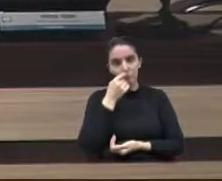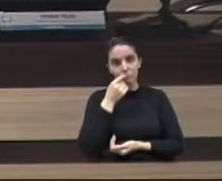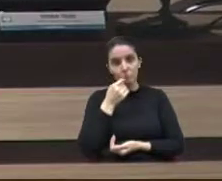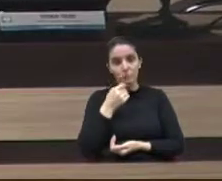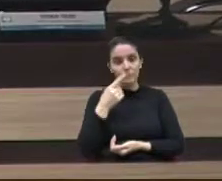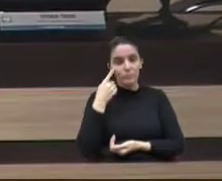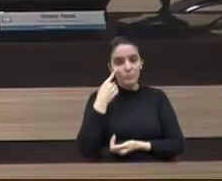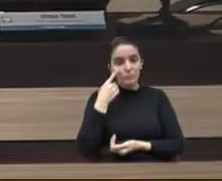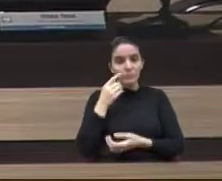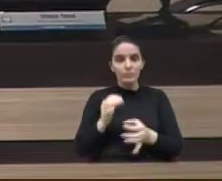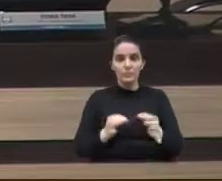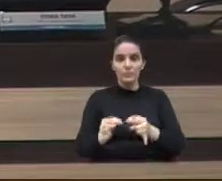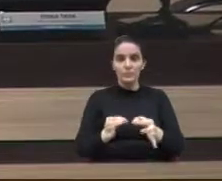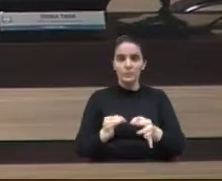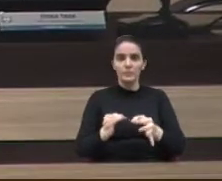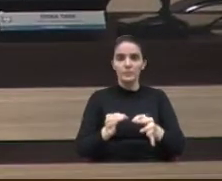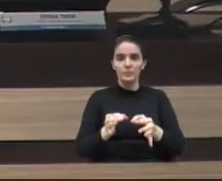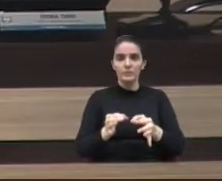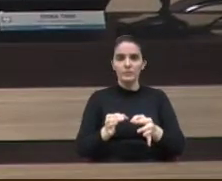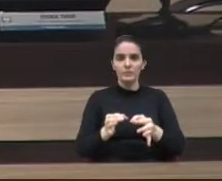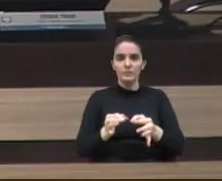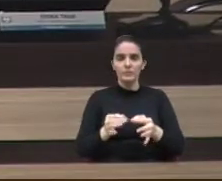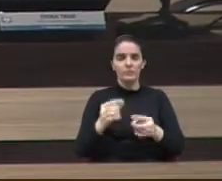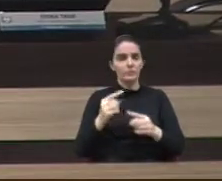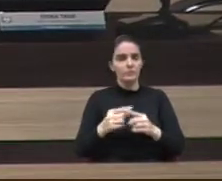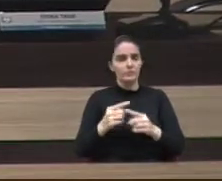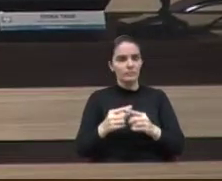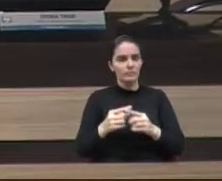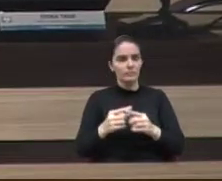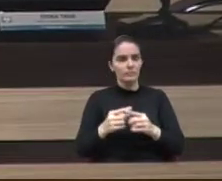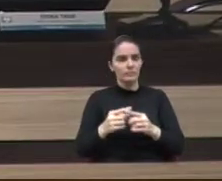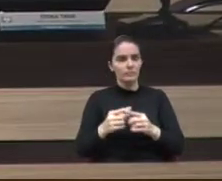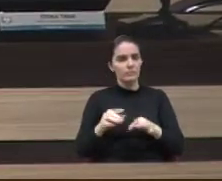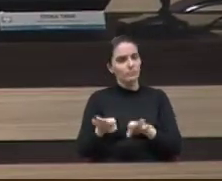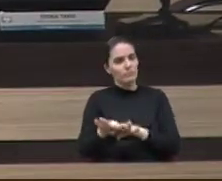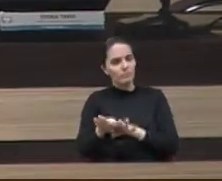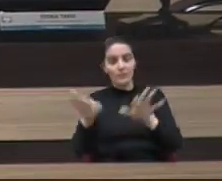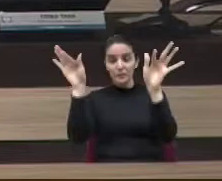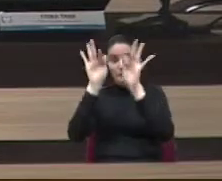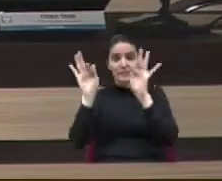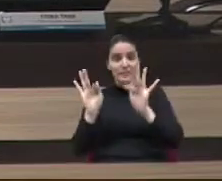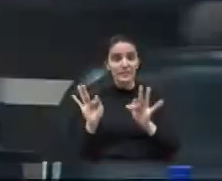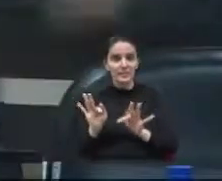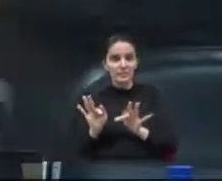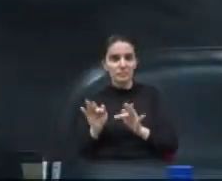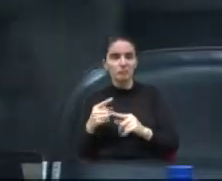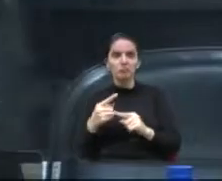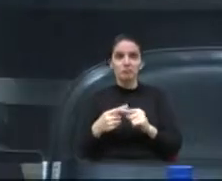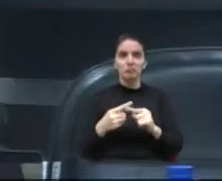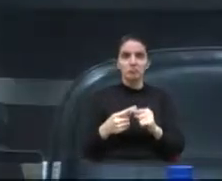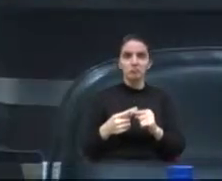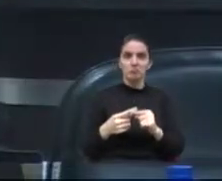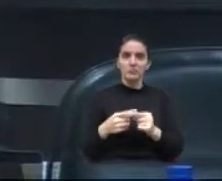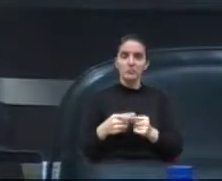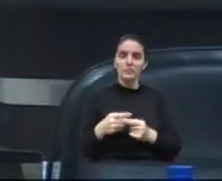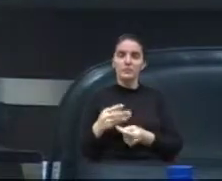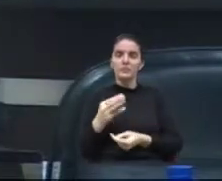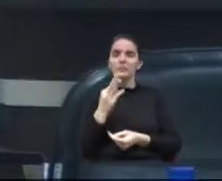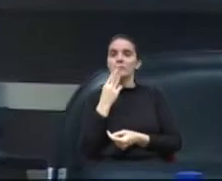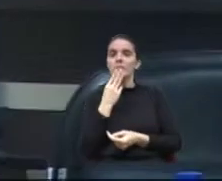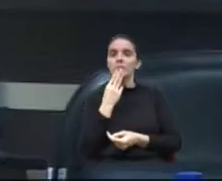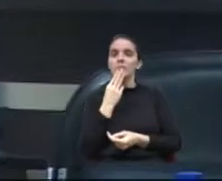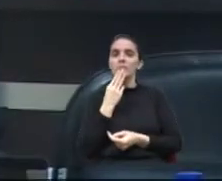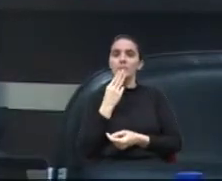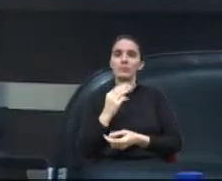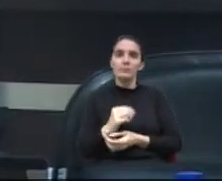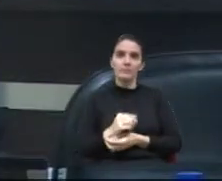esse projeto. E de uma certa forma fiquei muito feliz, né? Porque também tive uma vez que